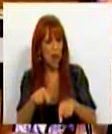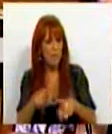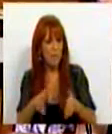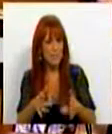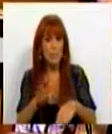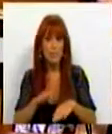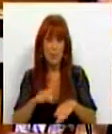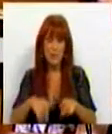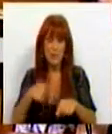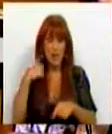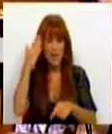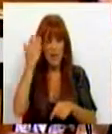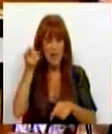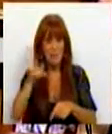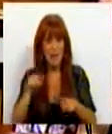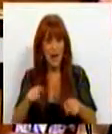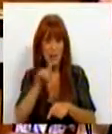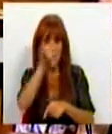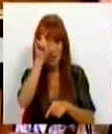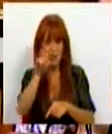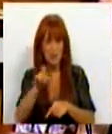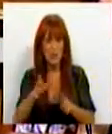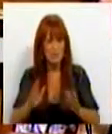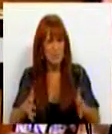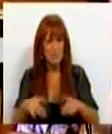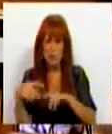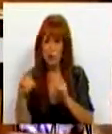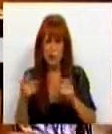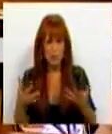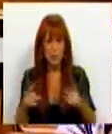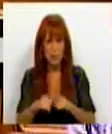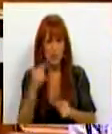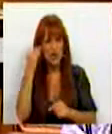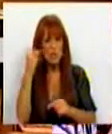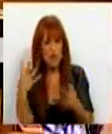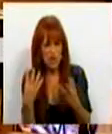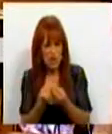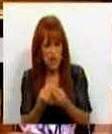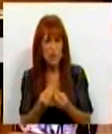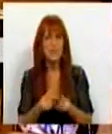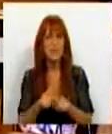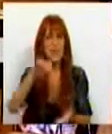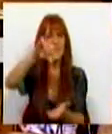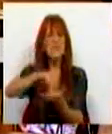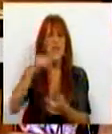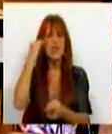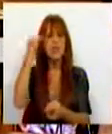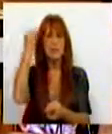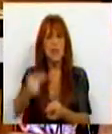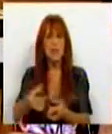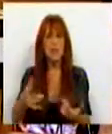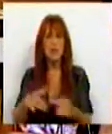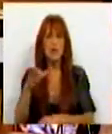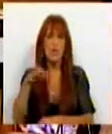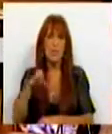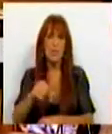E por isso consideramos também que esta questão deve ser discutida com especialistas em sede de especialidade e